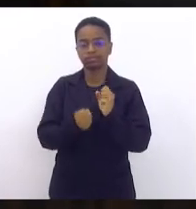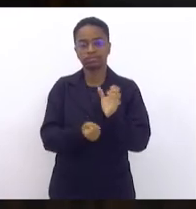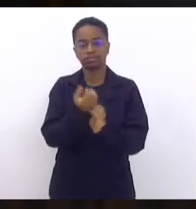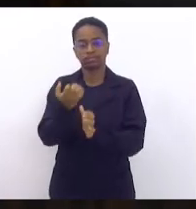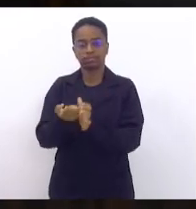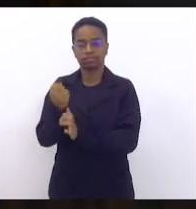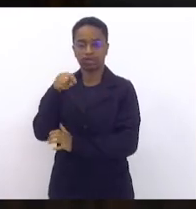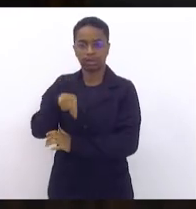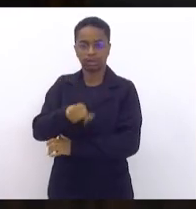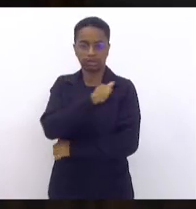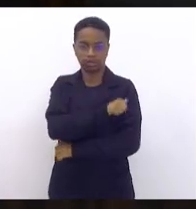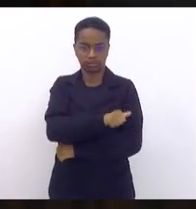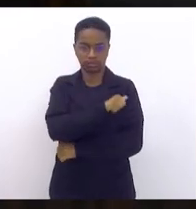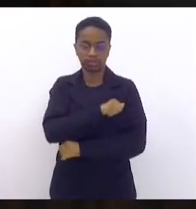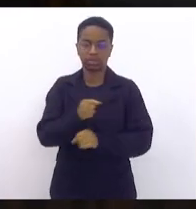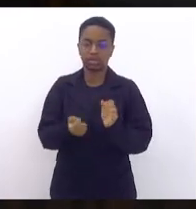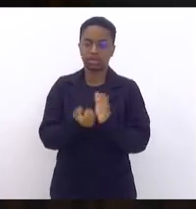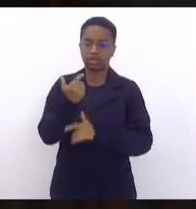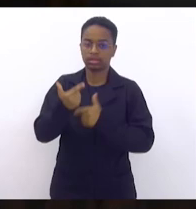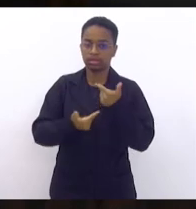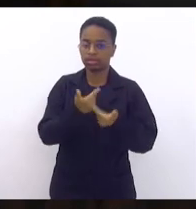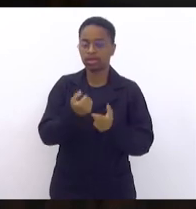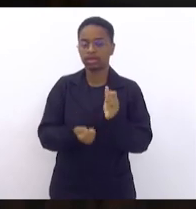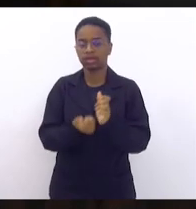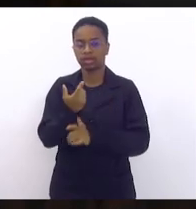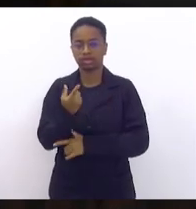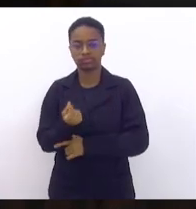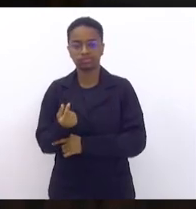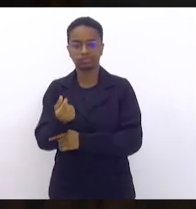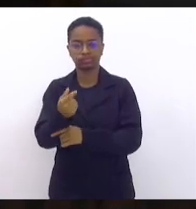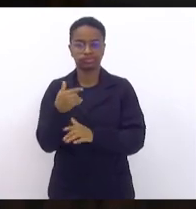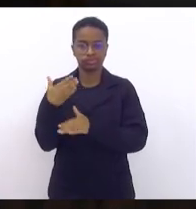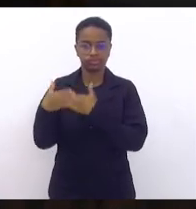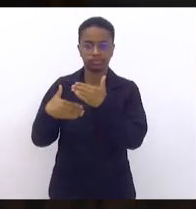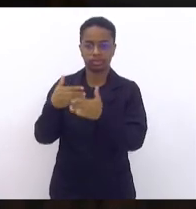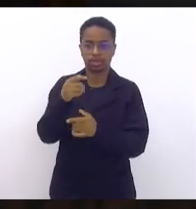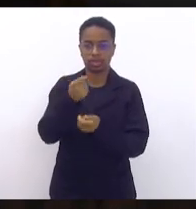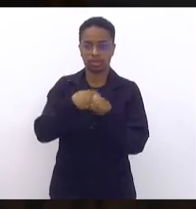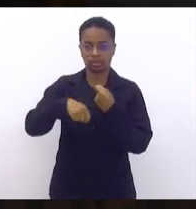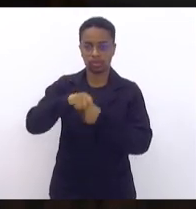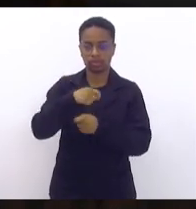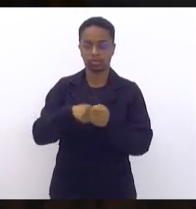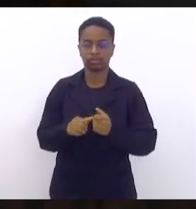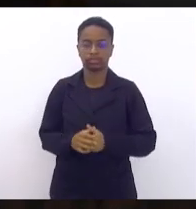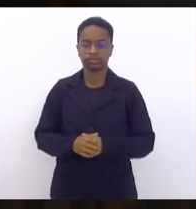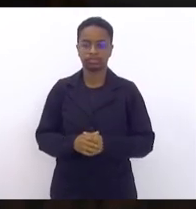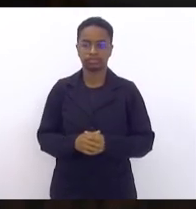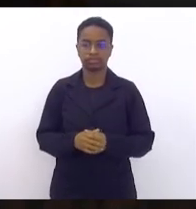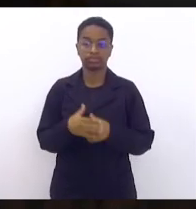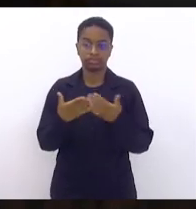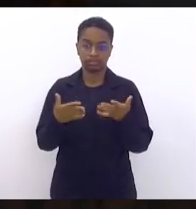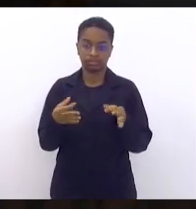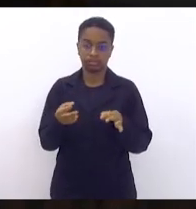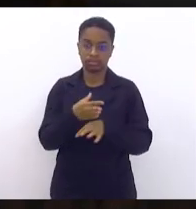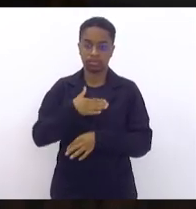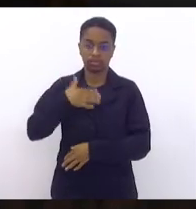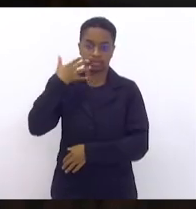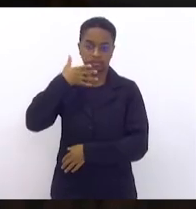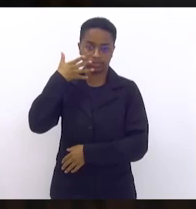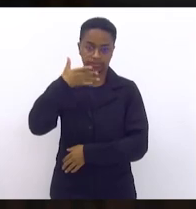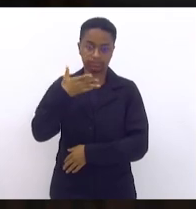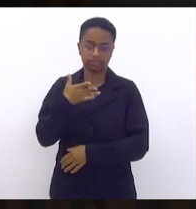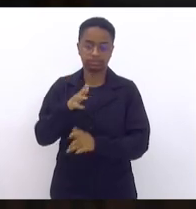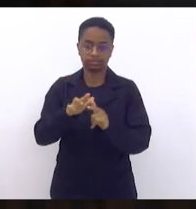aqui no Rio gerando emprego gerando renda gerando desenvolvimento econômico então era eram essas minhas considerações